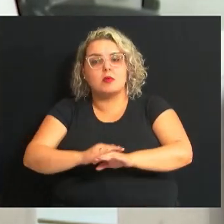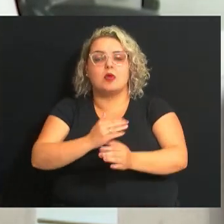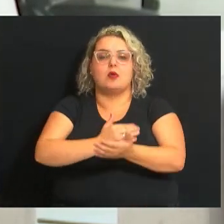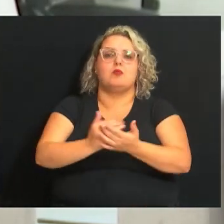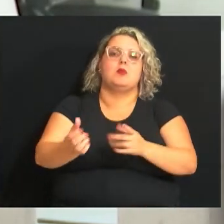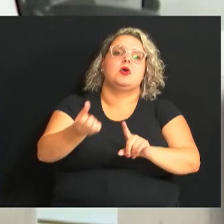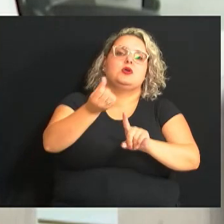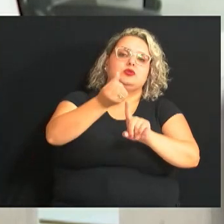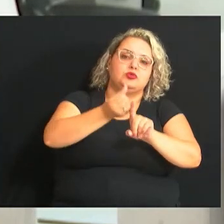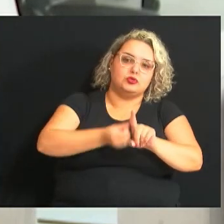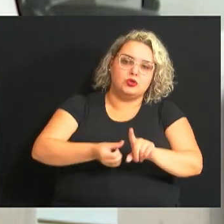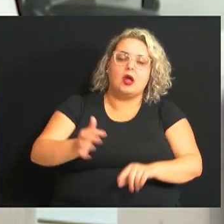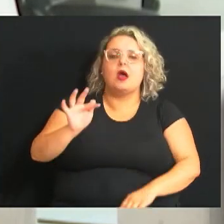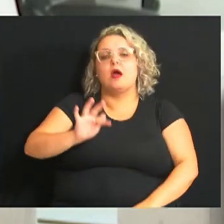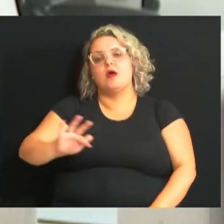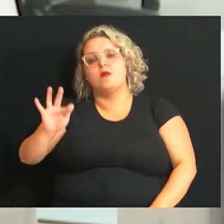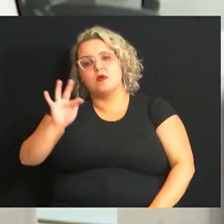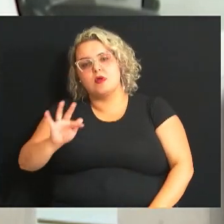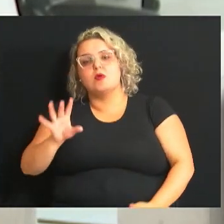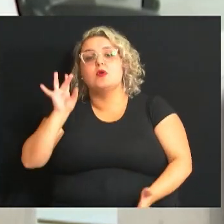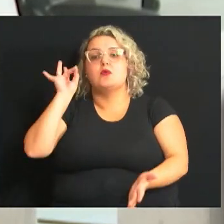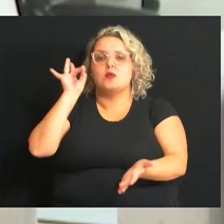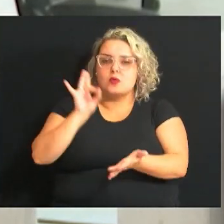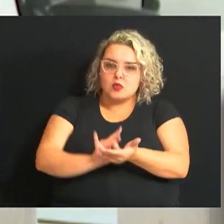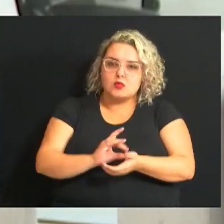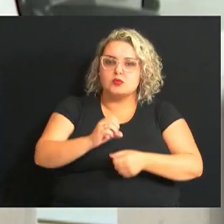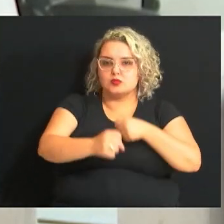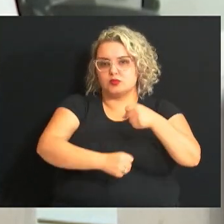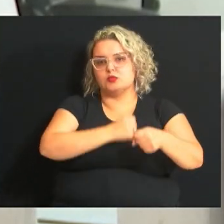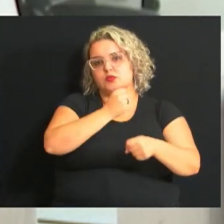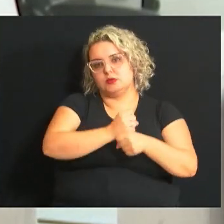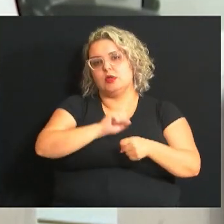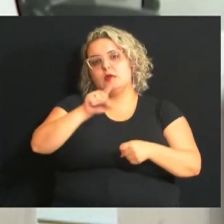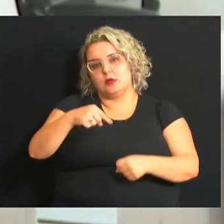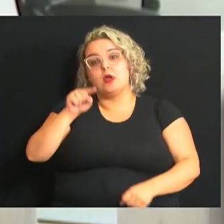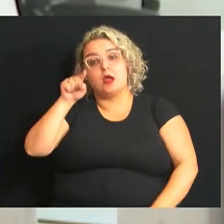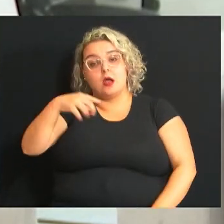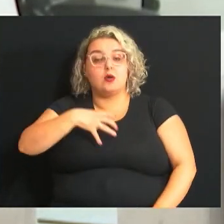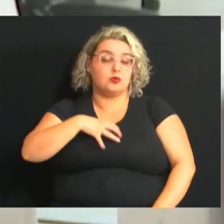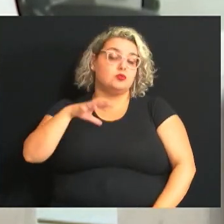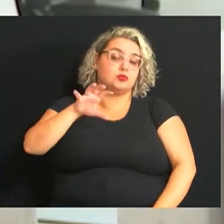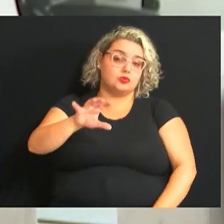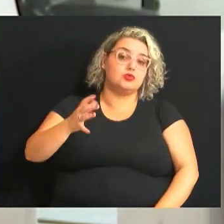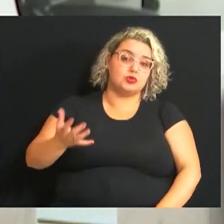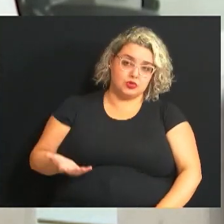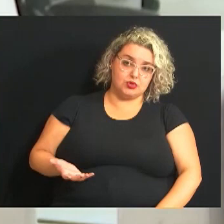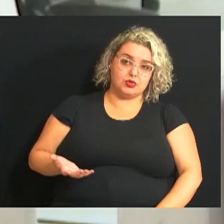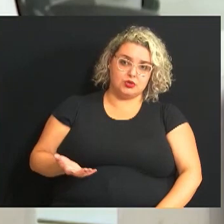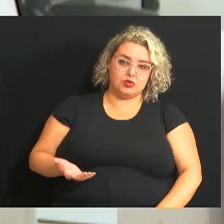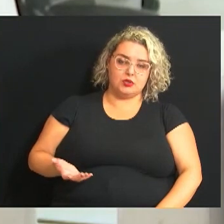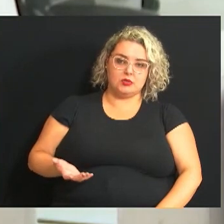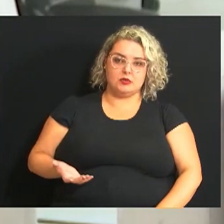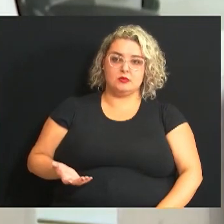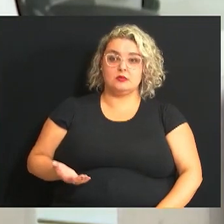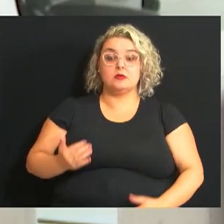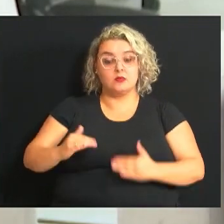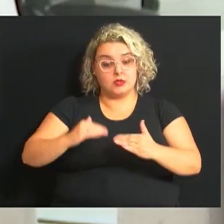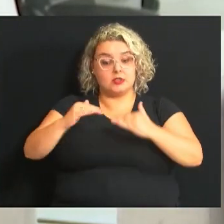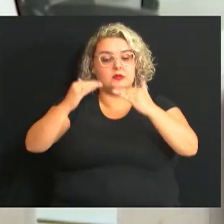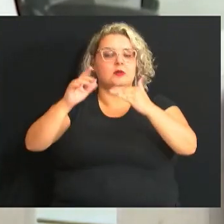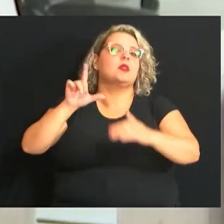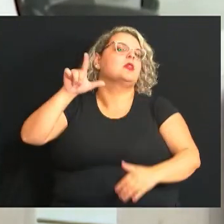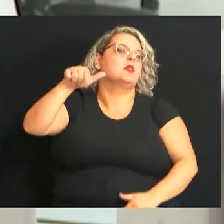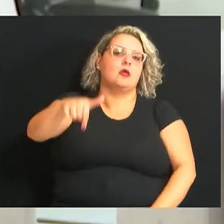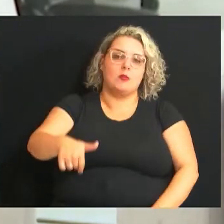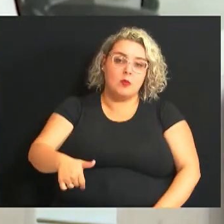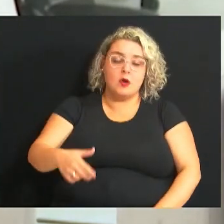a faculdade, para valer no ano que vem. Então, isso é uma maneira que Foi desenvolvido isso depois, André,